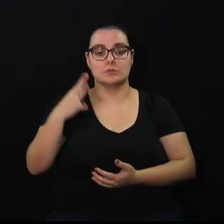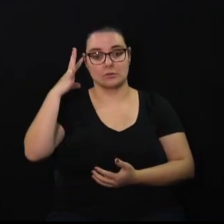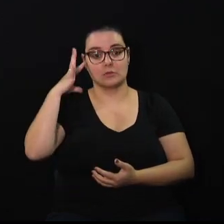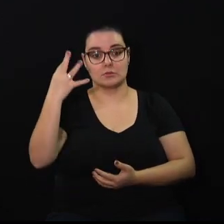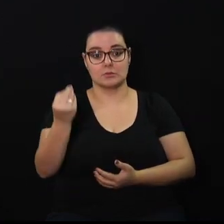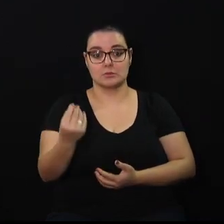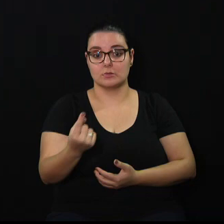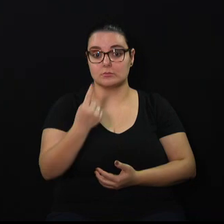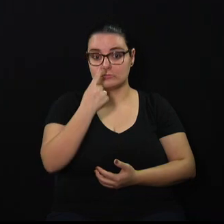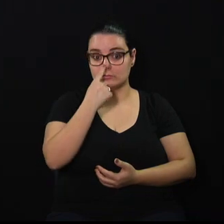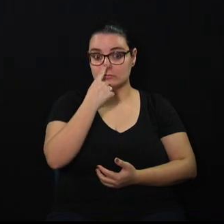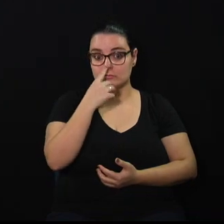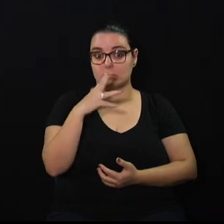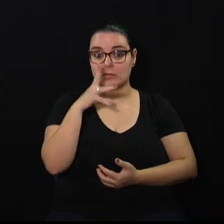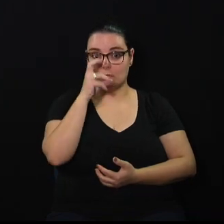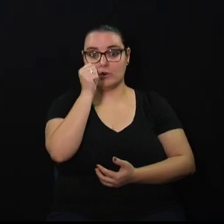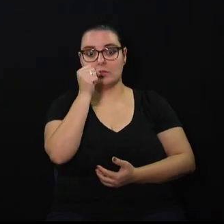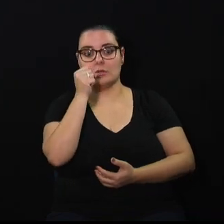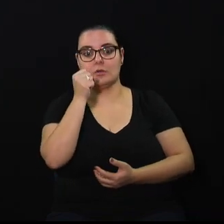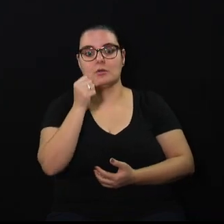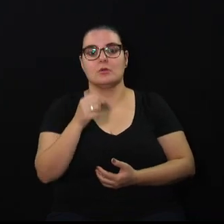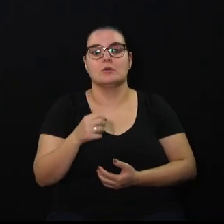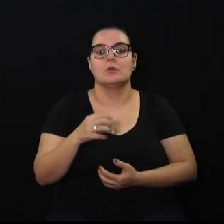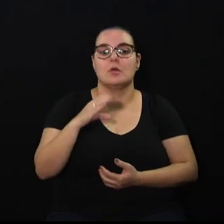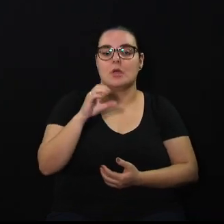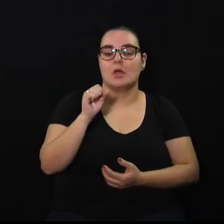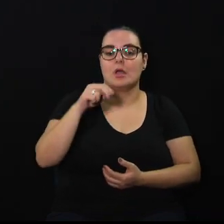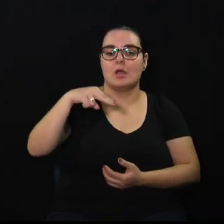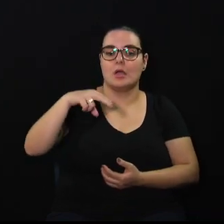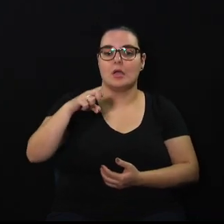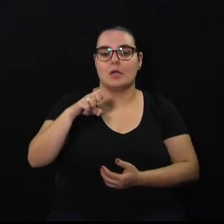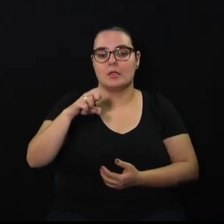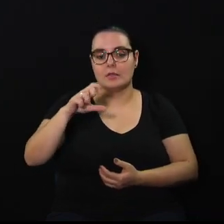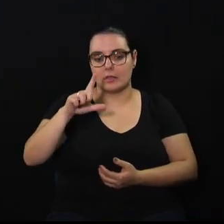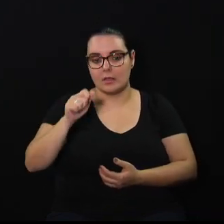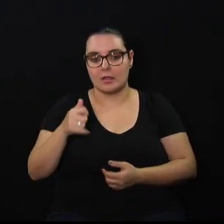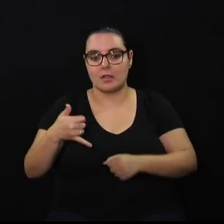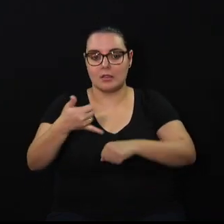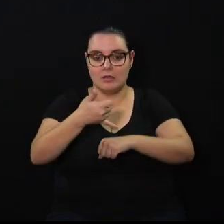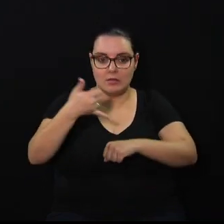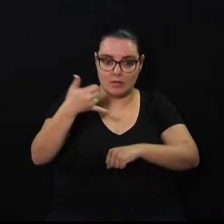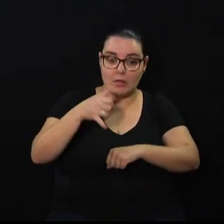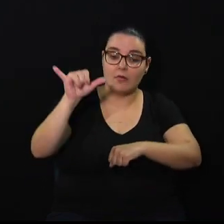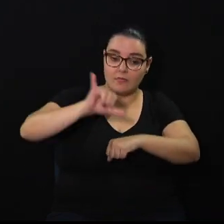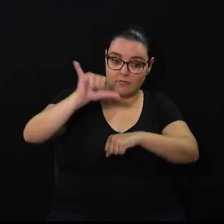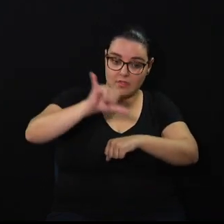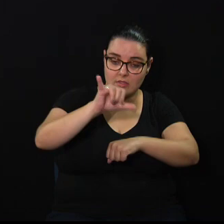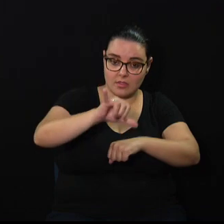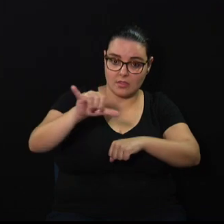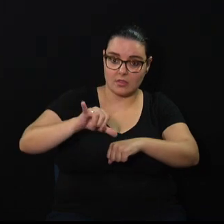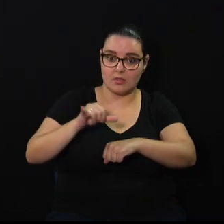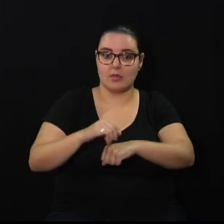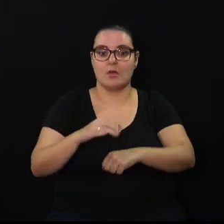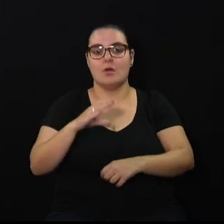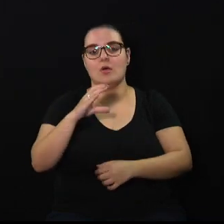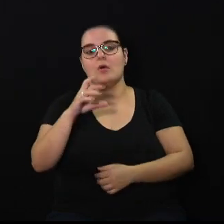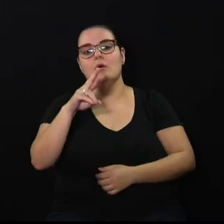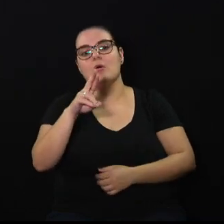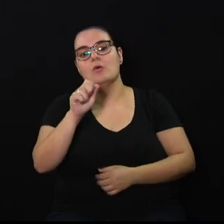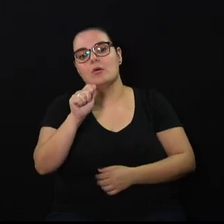cheiros fortes os temperos aí tem a canela o vinagre a o cravo ea